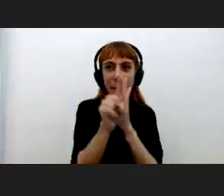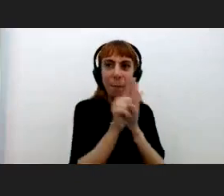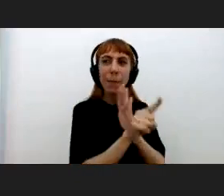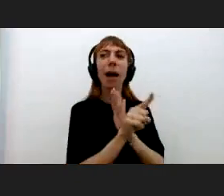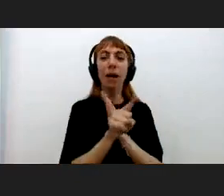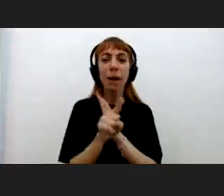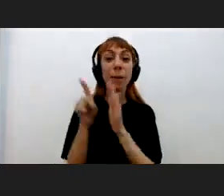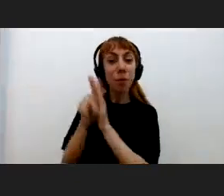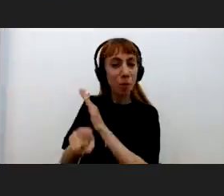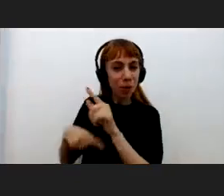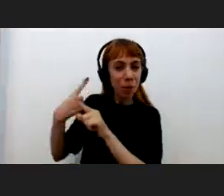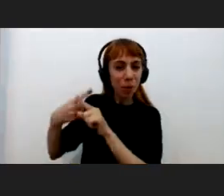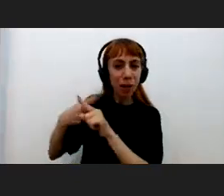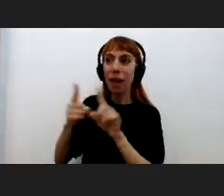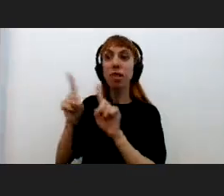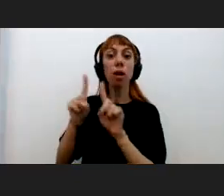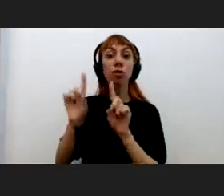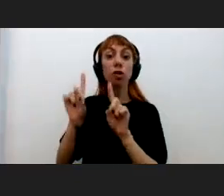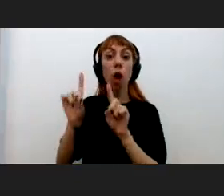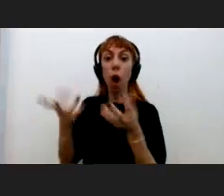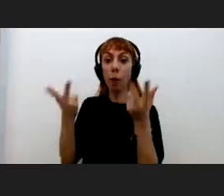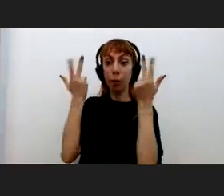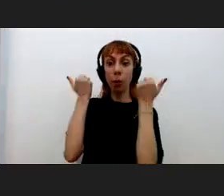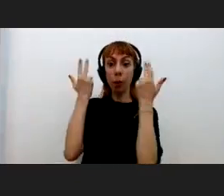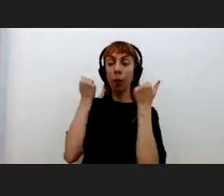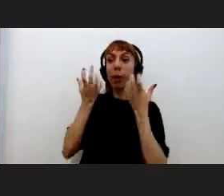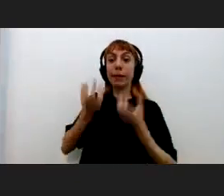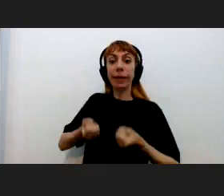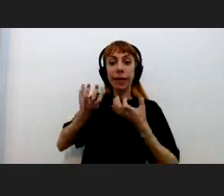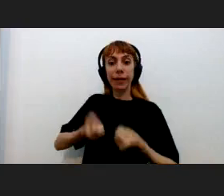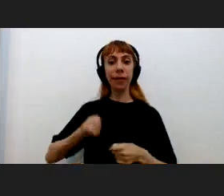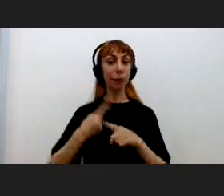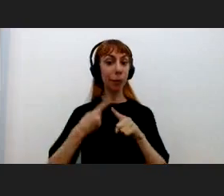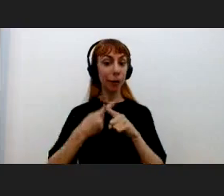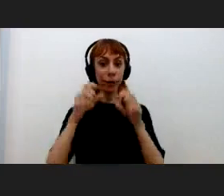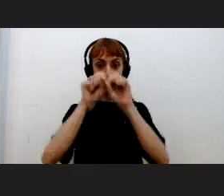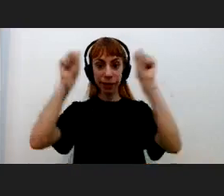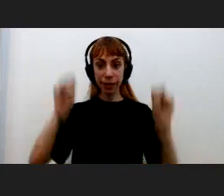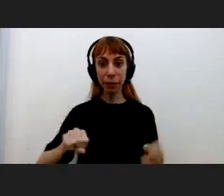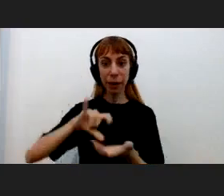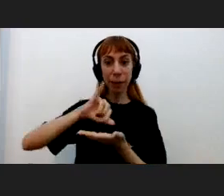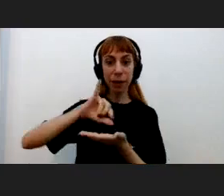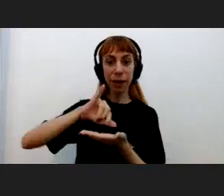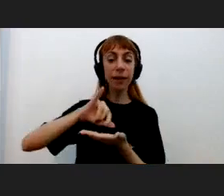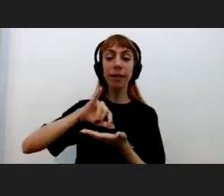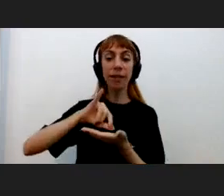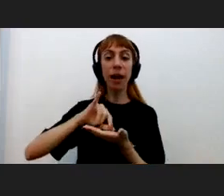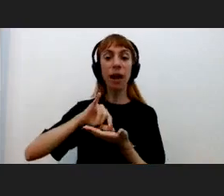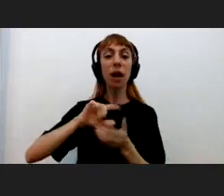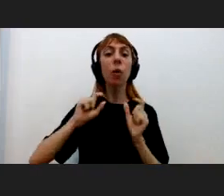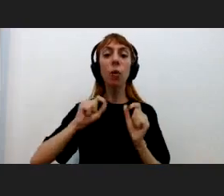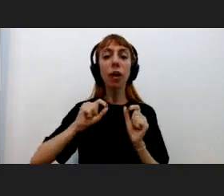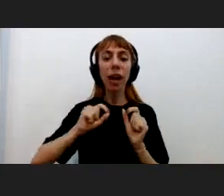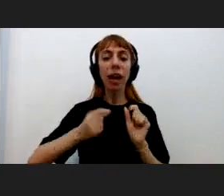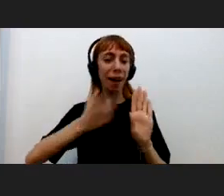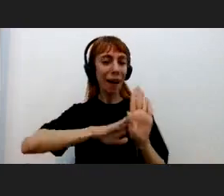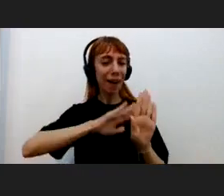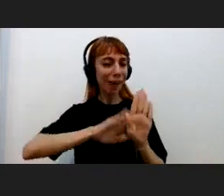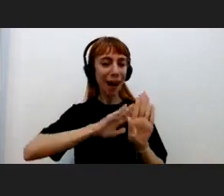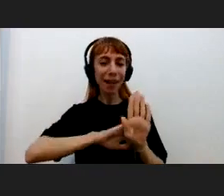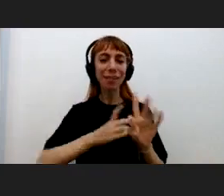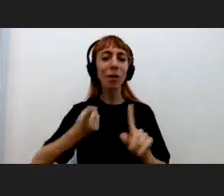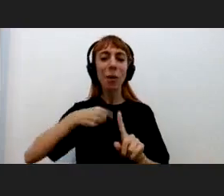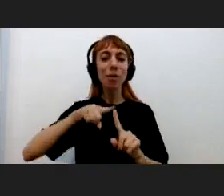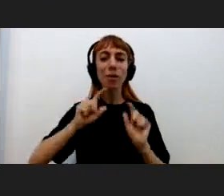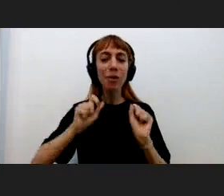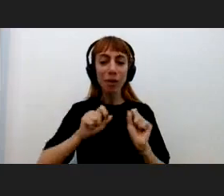mói. É feito para moer gente, assim, né? Eu falo isso também muito no sentido de que